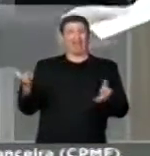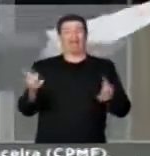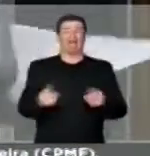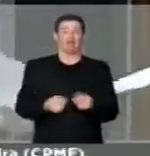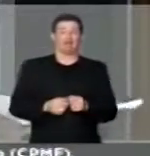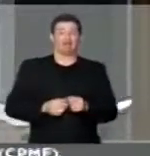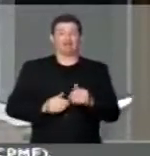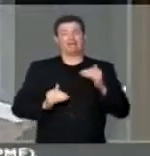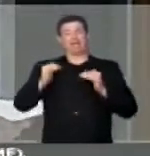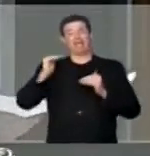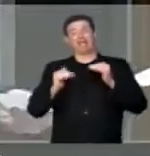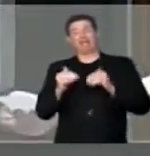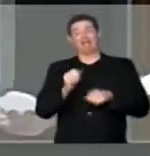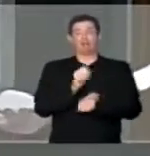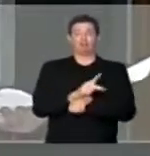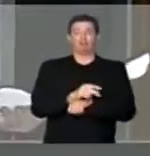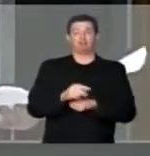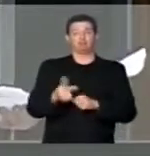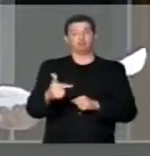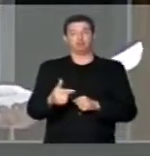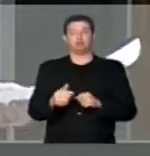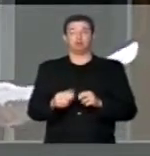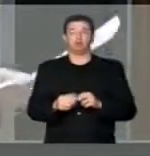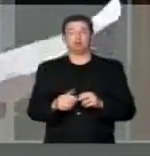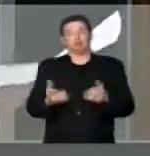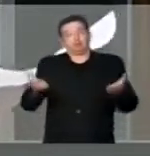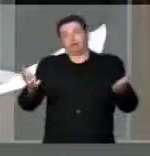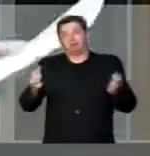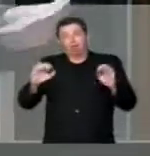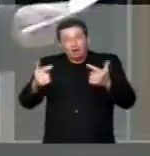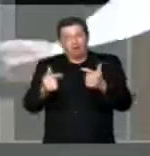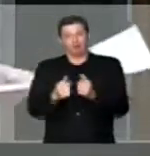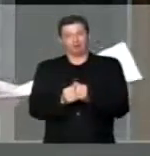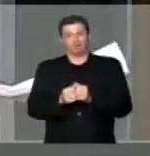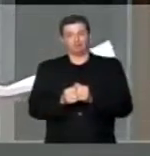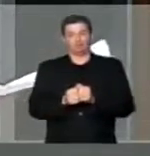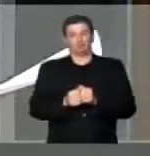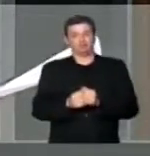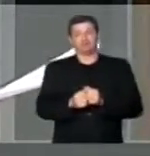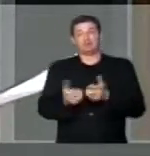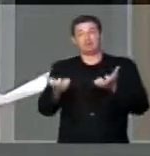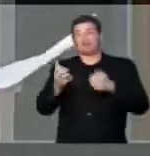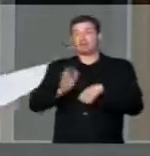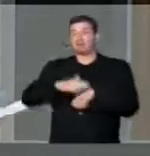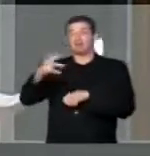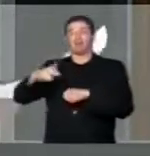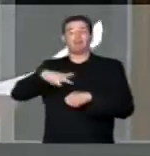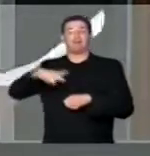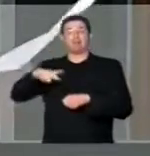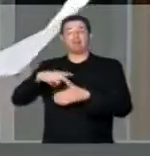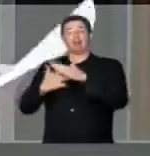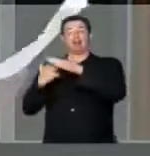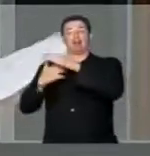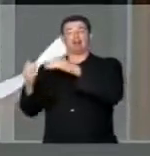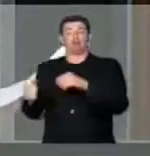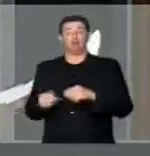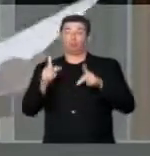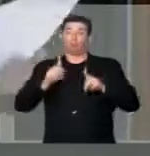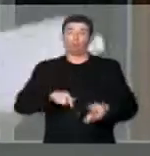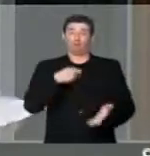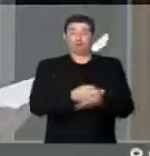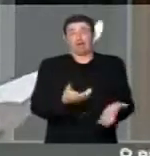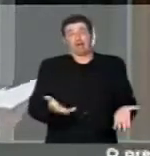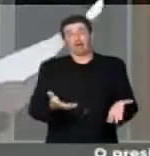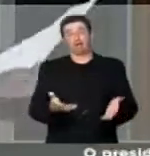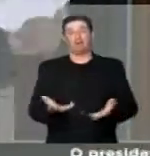tem equilíbrio na Previdência, claro, entende? É claro, quer-se mais privatização e que o povo brasileiro pague a conta.